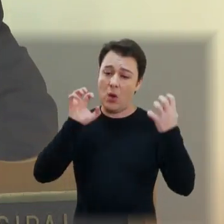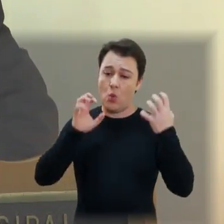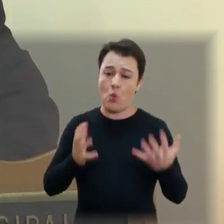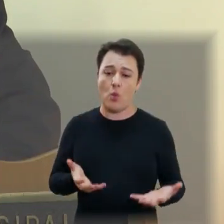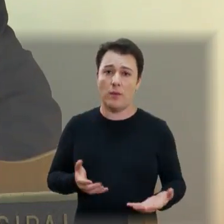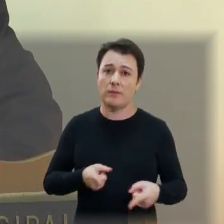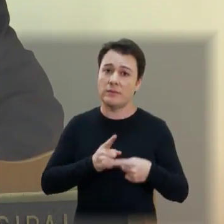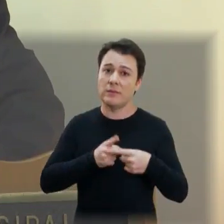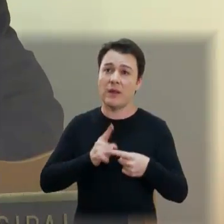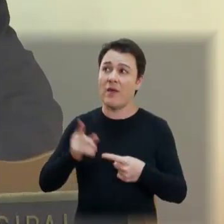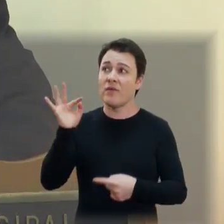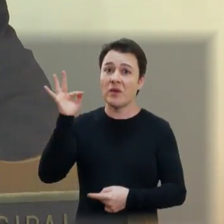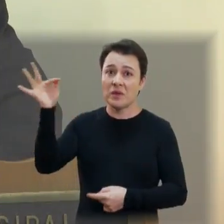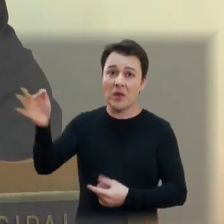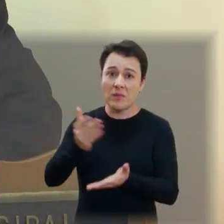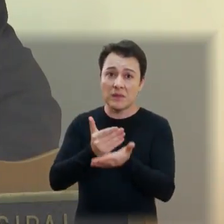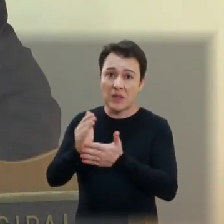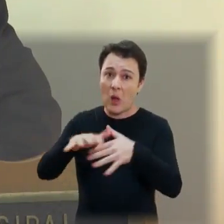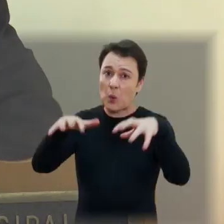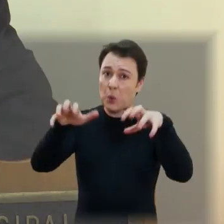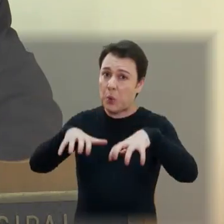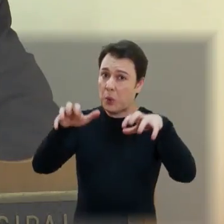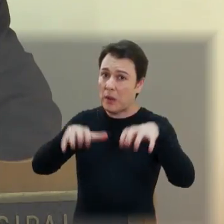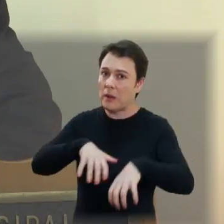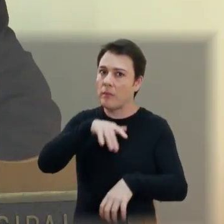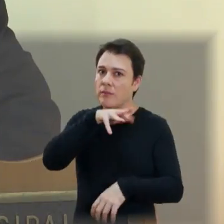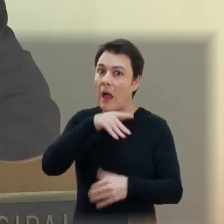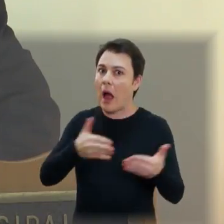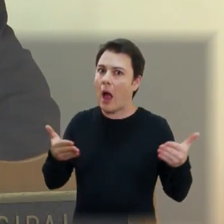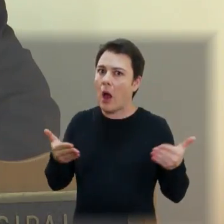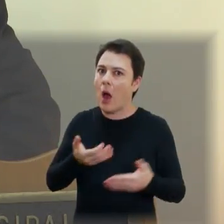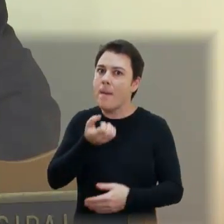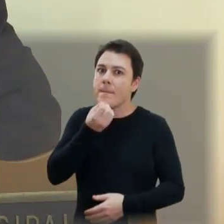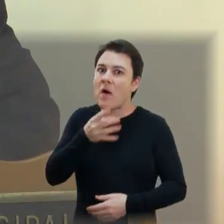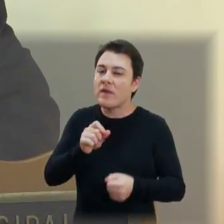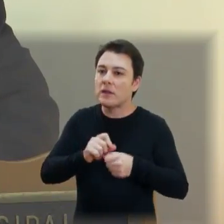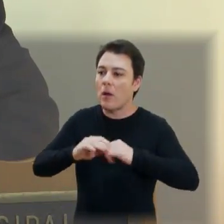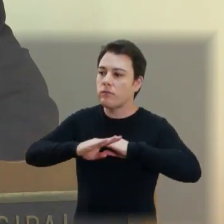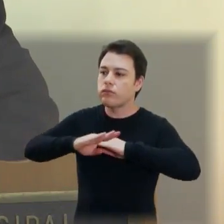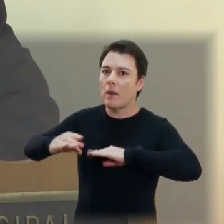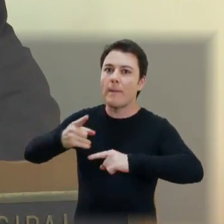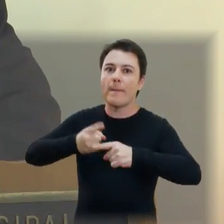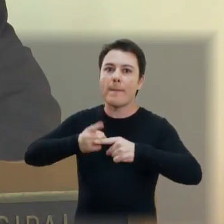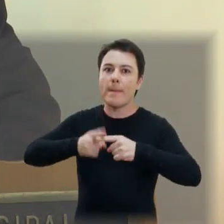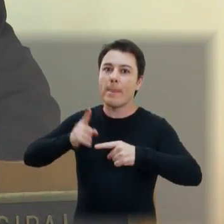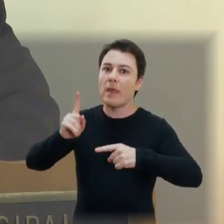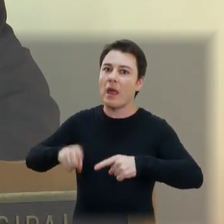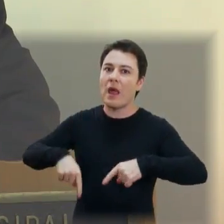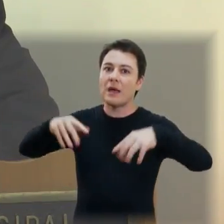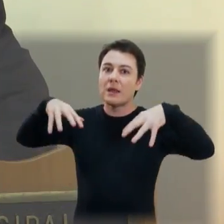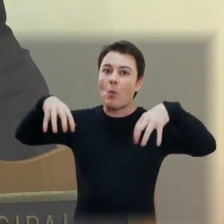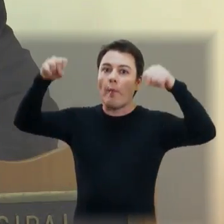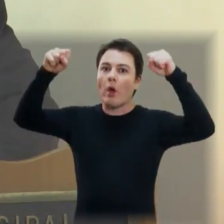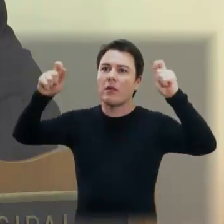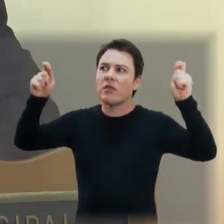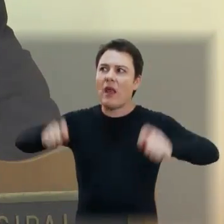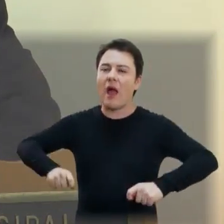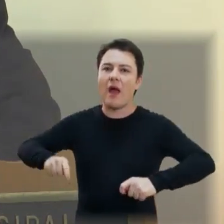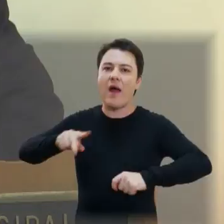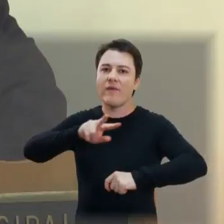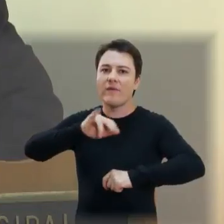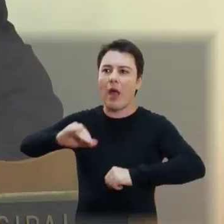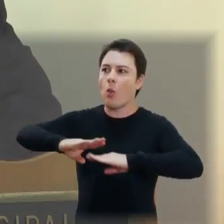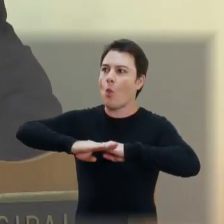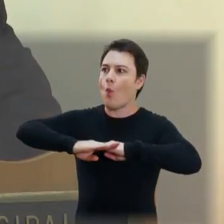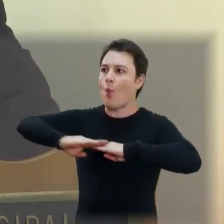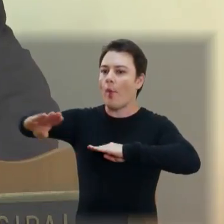antes que entre a chuva, depois não faz. E agora é uma época boa para fazer, né, gente? Porque está tudo tá bem seco, bem fácil. Chega lá, é